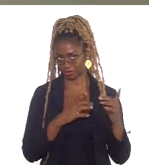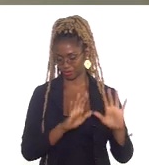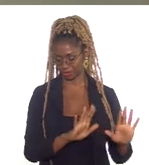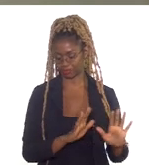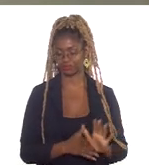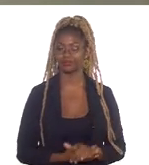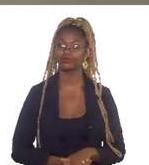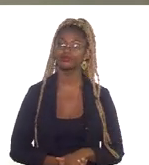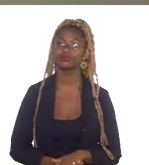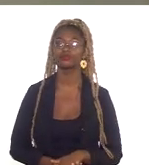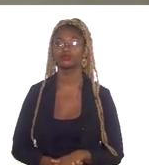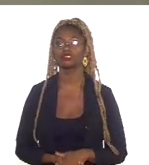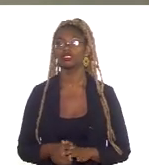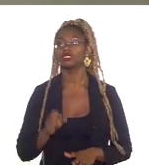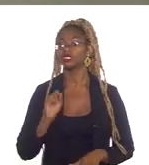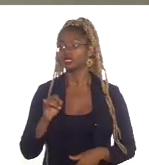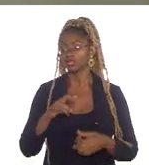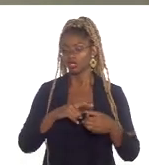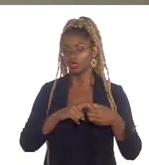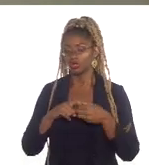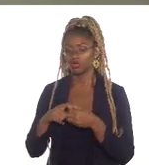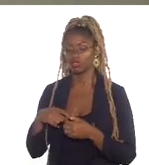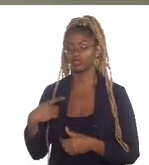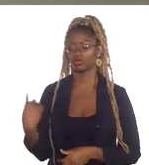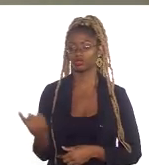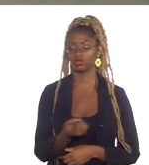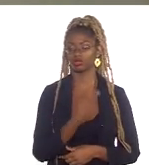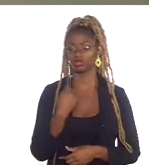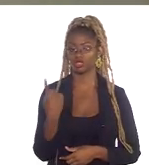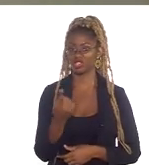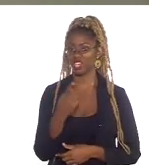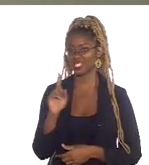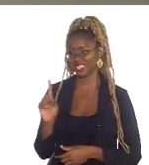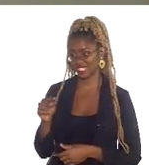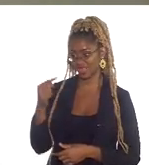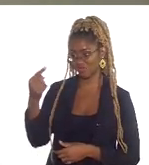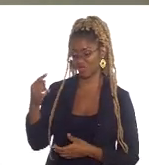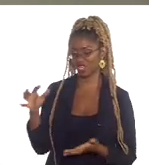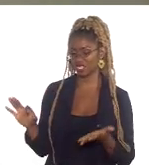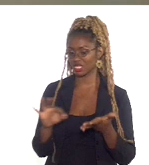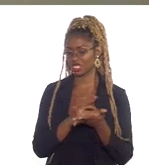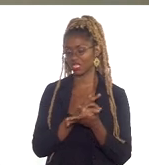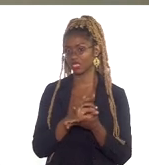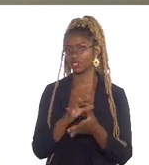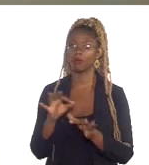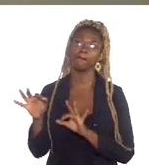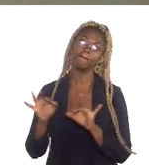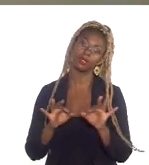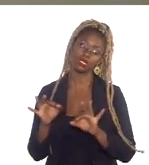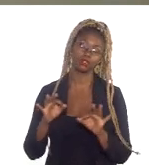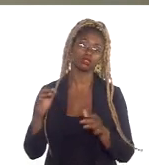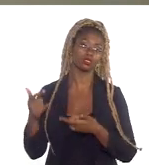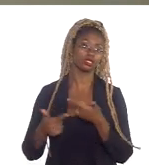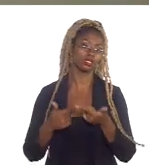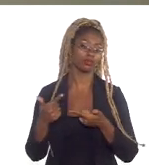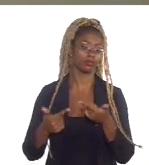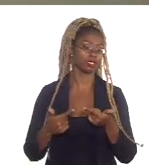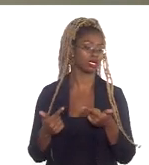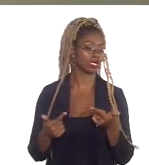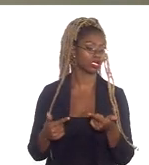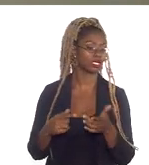se é um convênio que nós vamos assinar, o plano de trabalho é aquele que